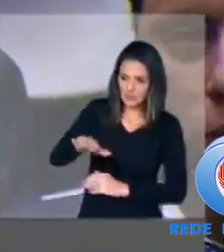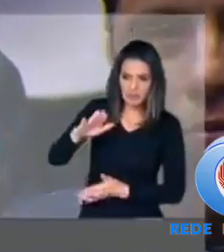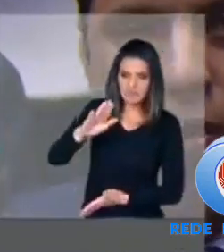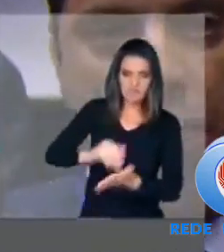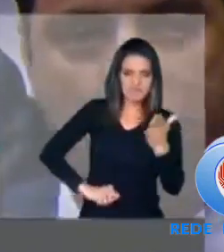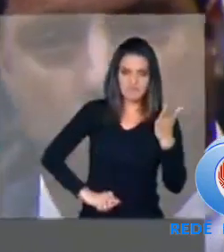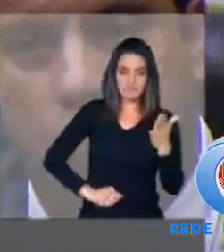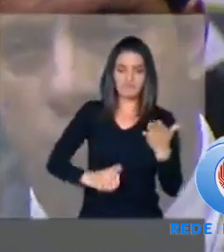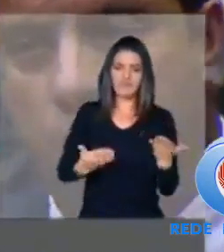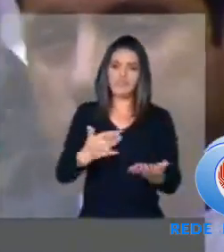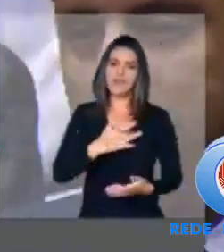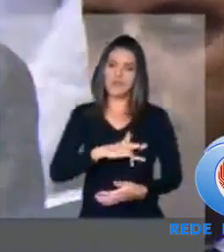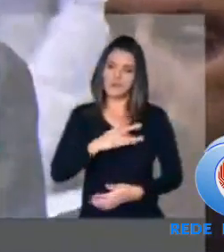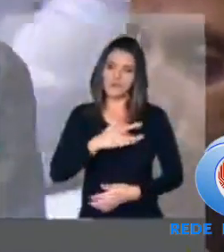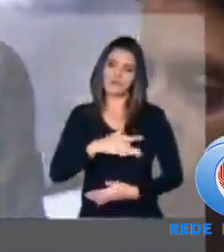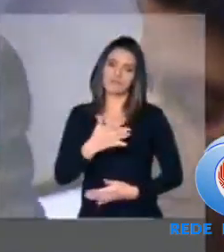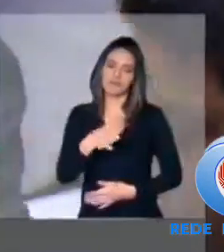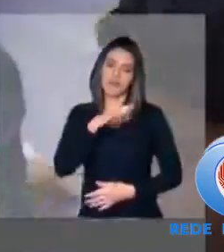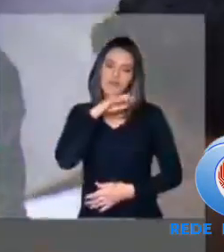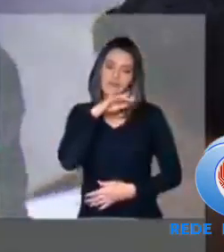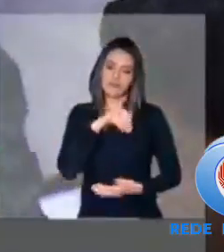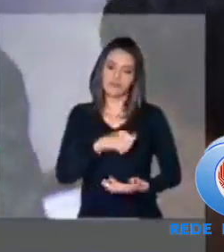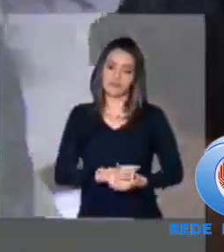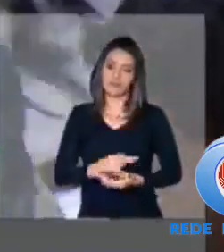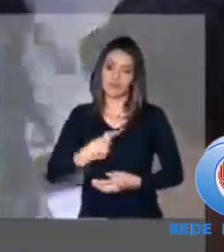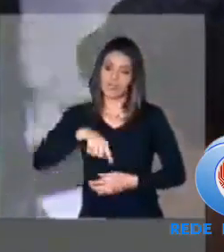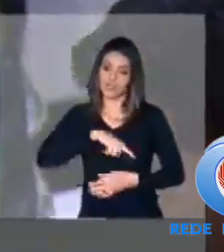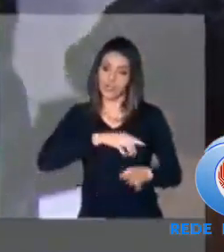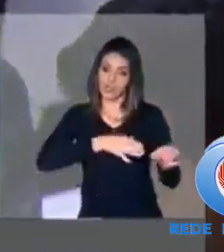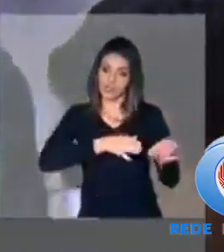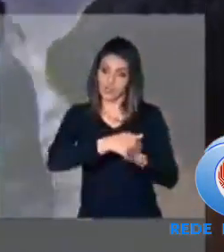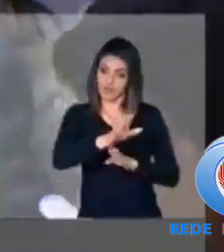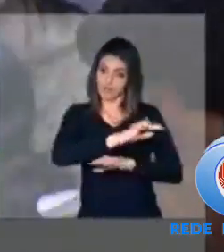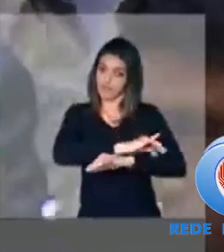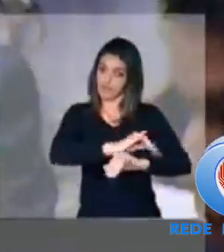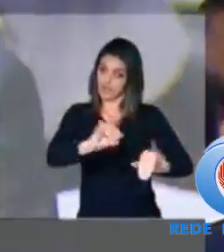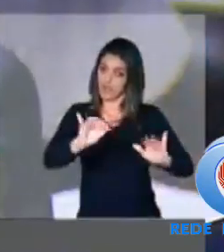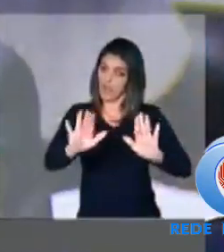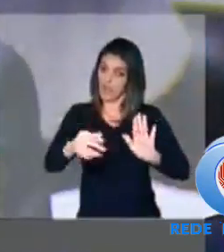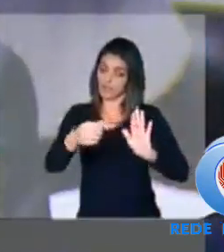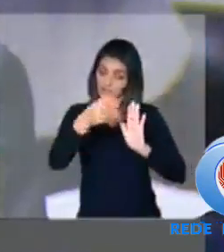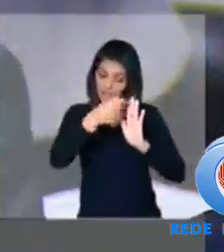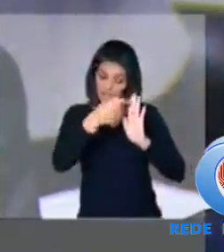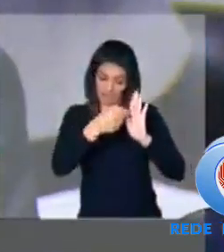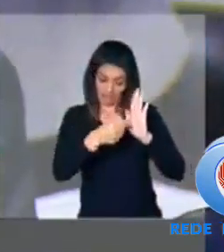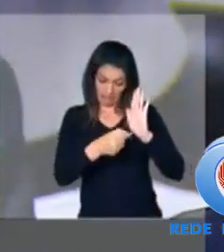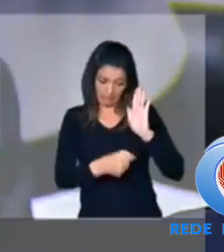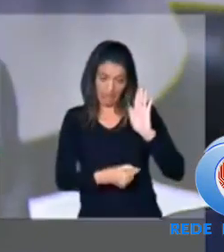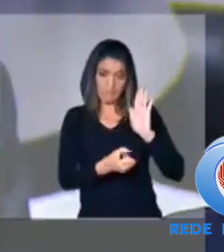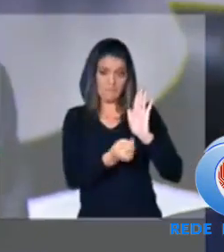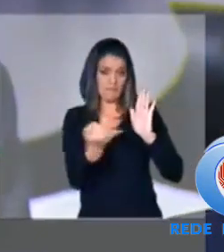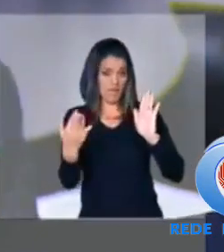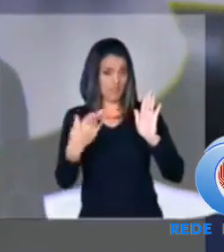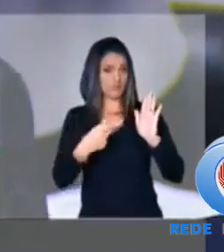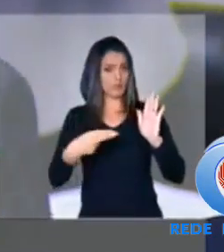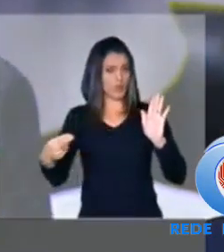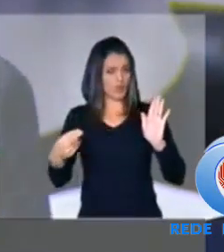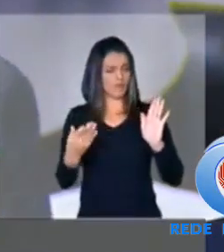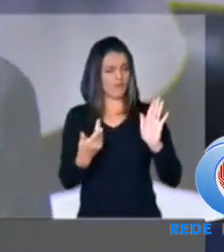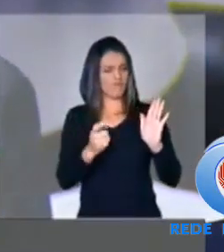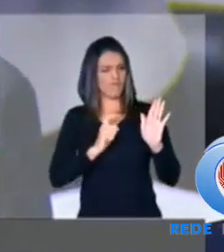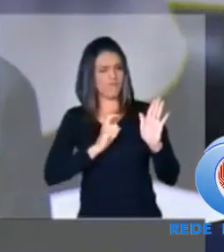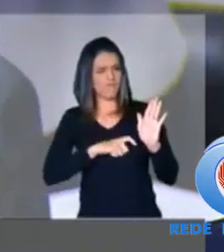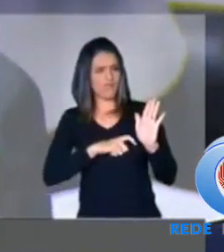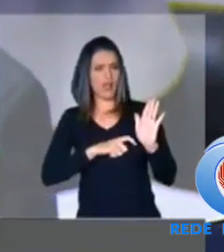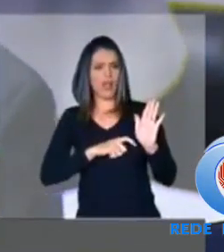razão, nós estamos alertando a um conjunto de pegadinhas aí, graves, que tiram o direito dos trabalhadores, e isto